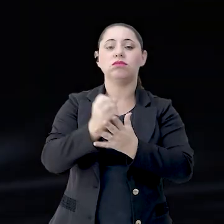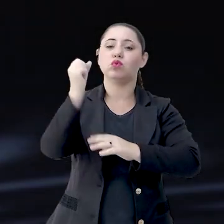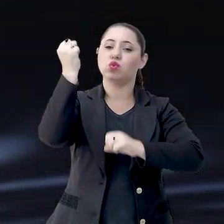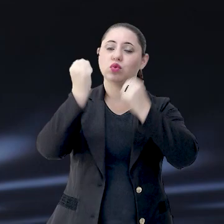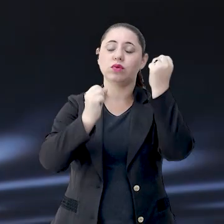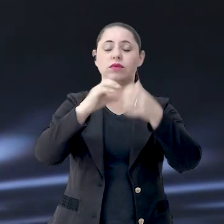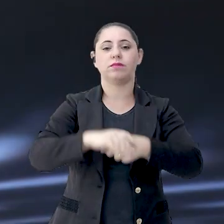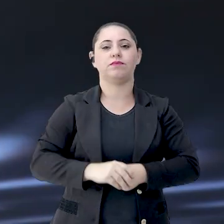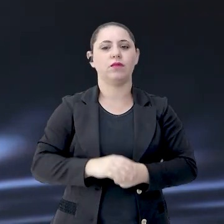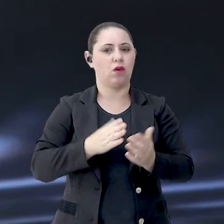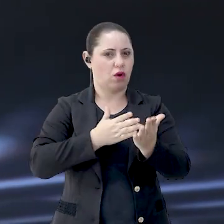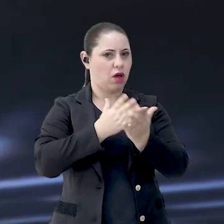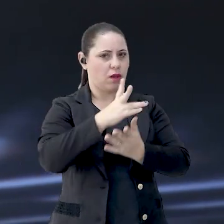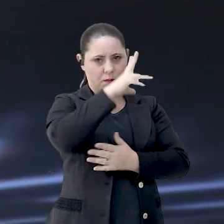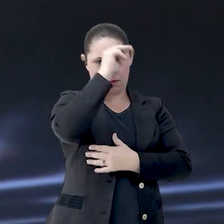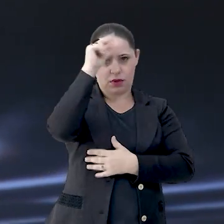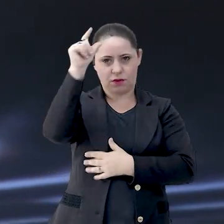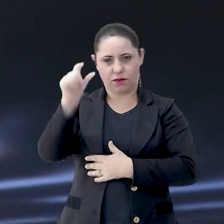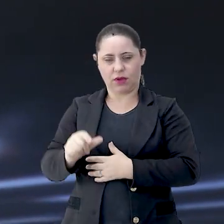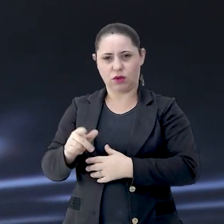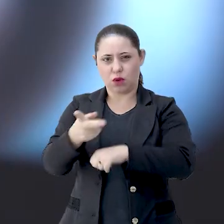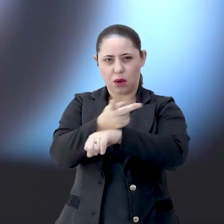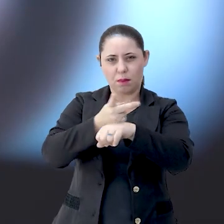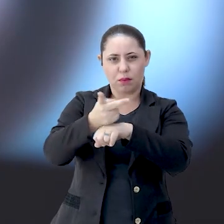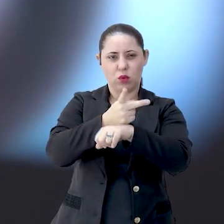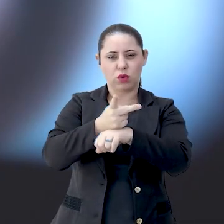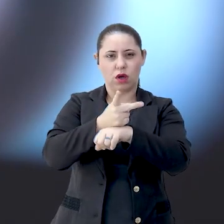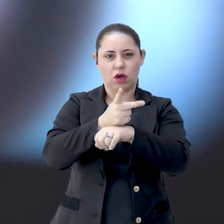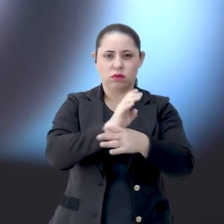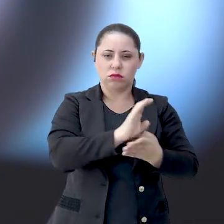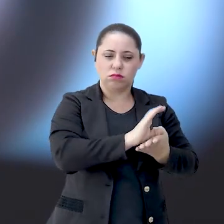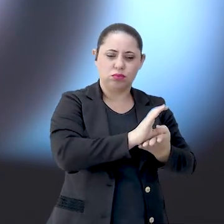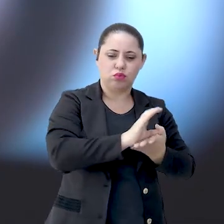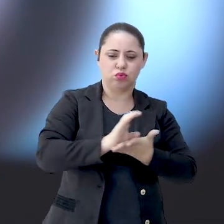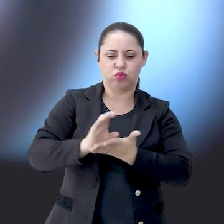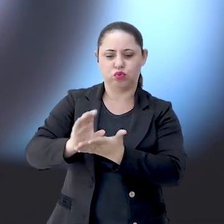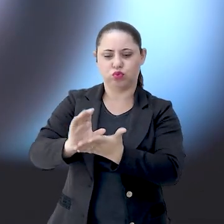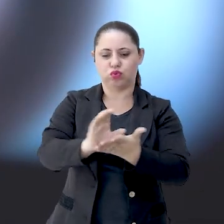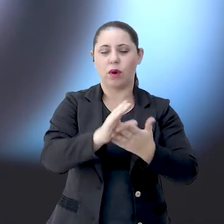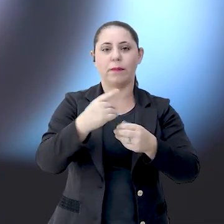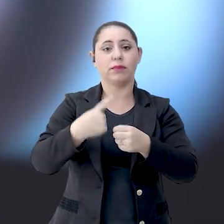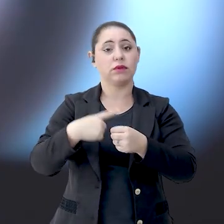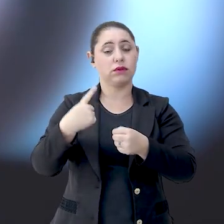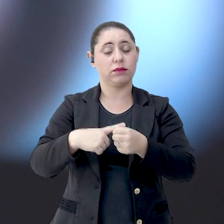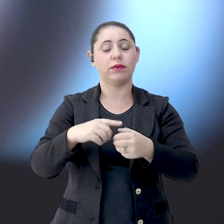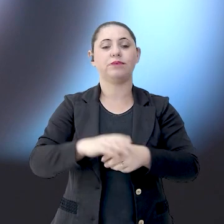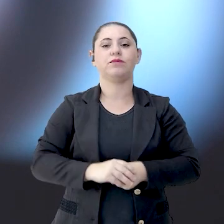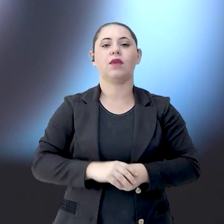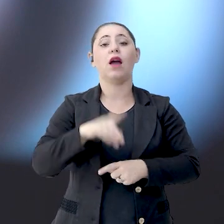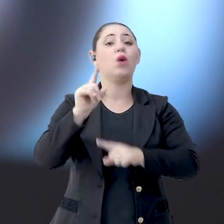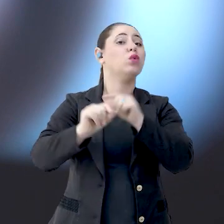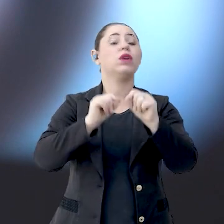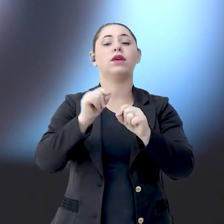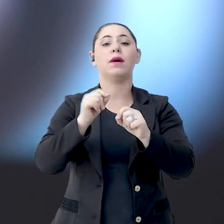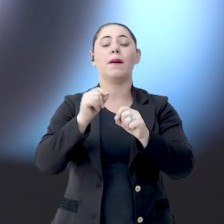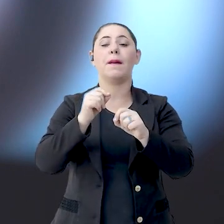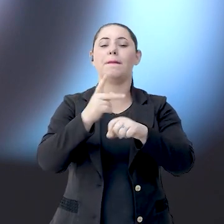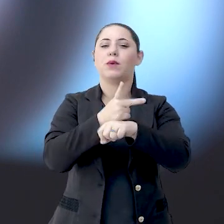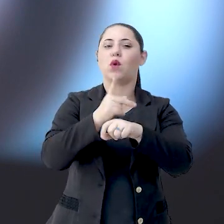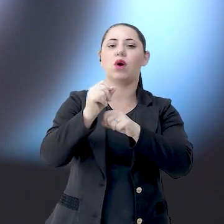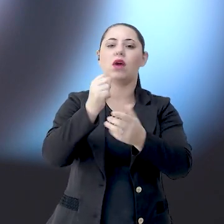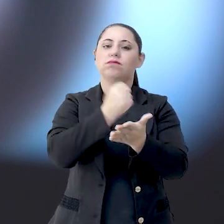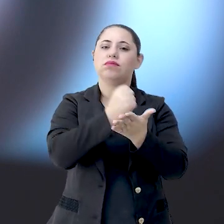também. Um dos caminhos para os prefeitos na busca por investimentos em seus municípios é